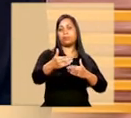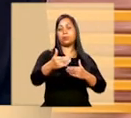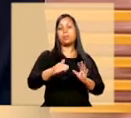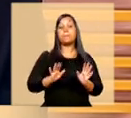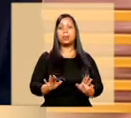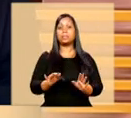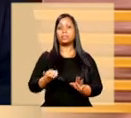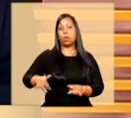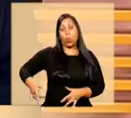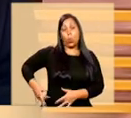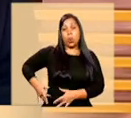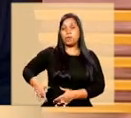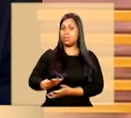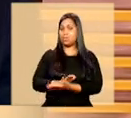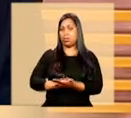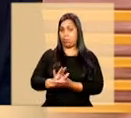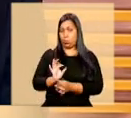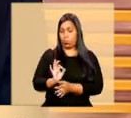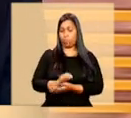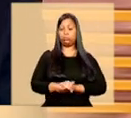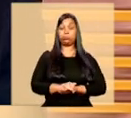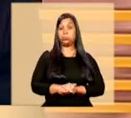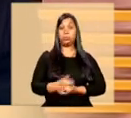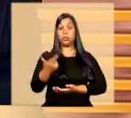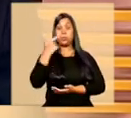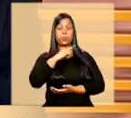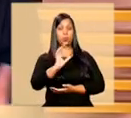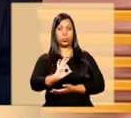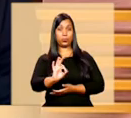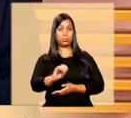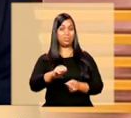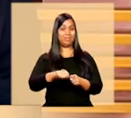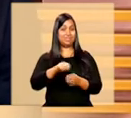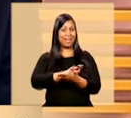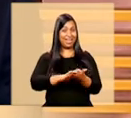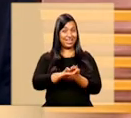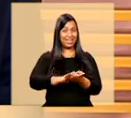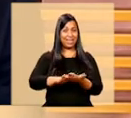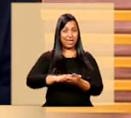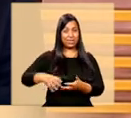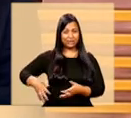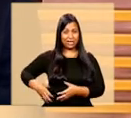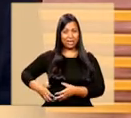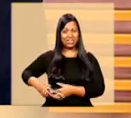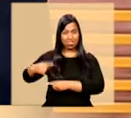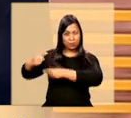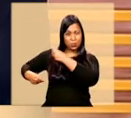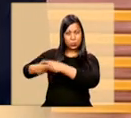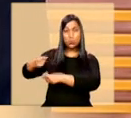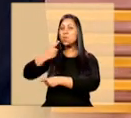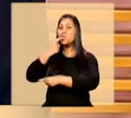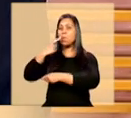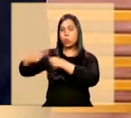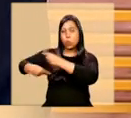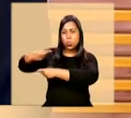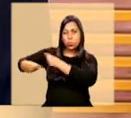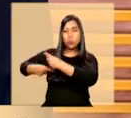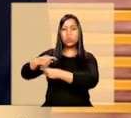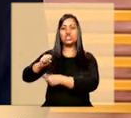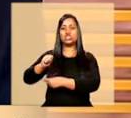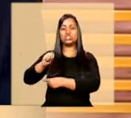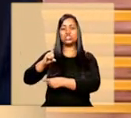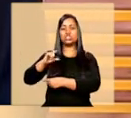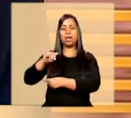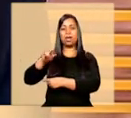outros. No caso do rim, não. A não ser que ele não consiga também fazer nenhum método dialítico, ele também vai ser priorizado na frente dos